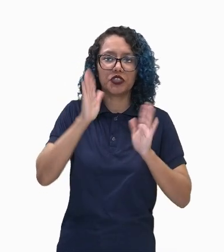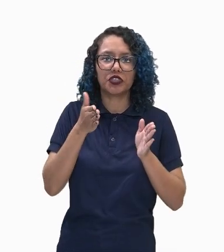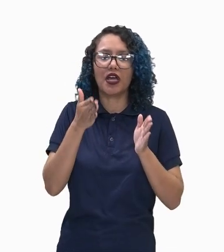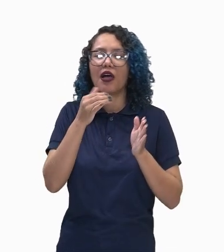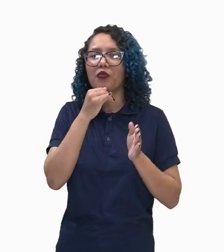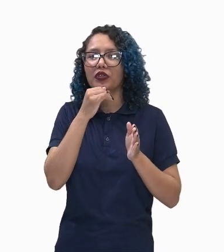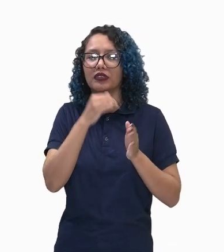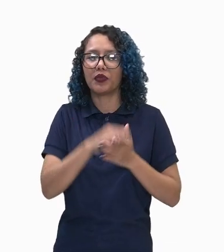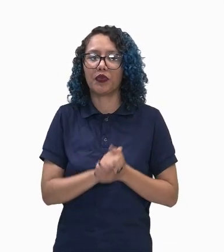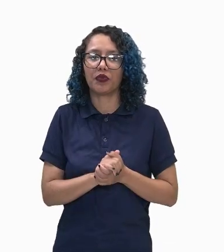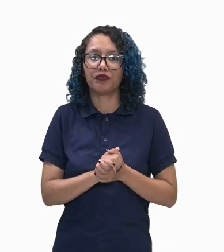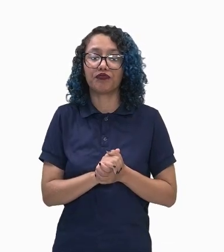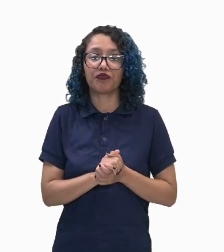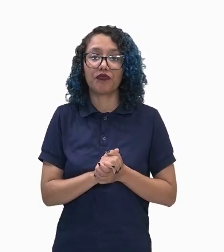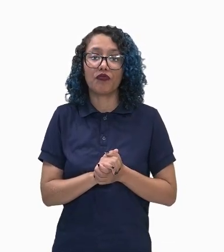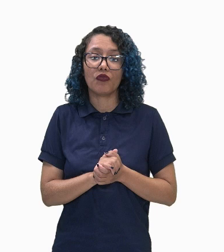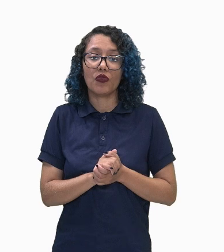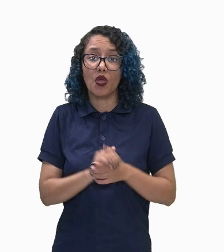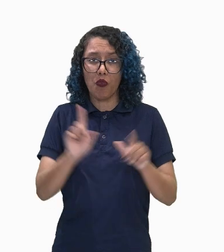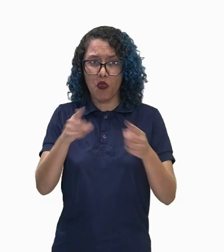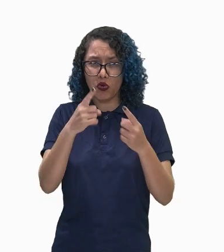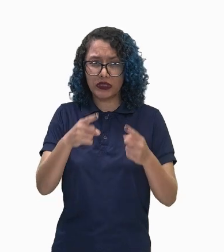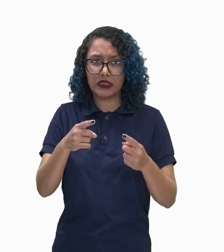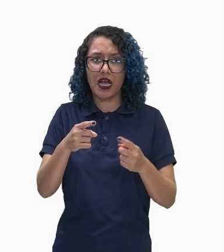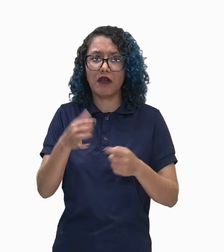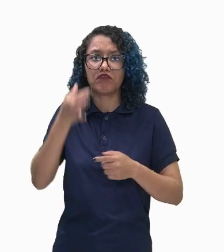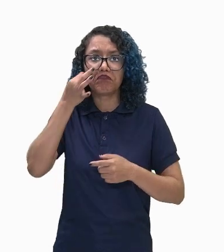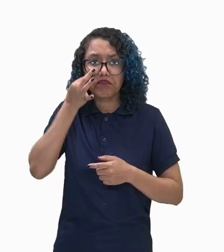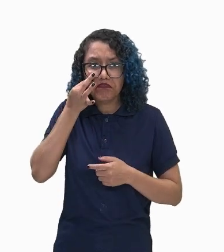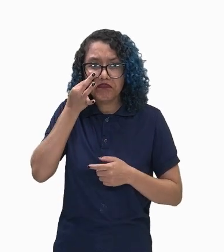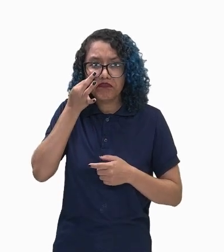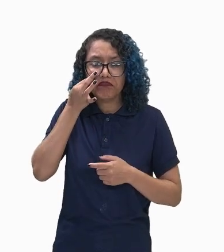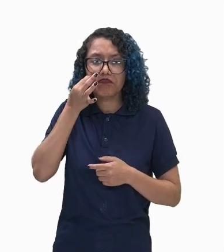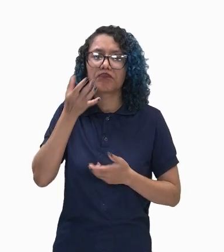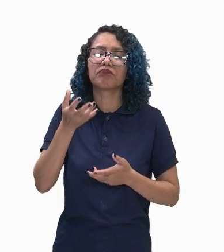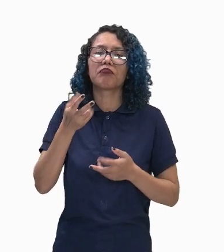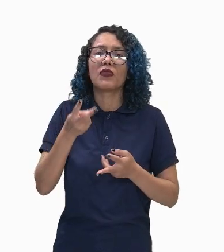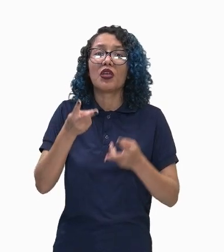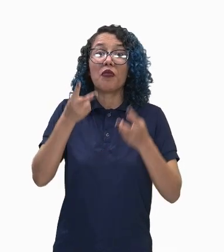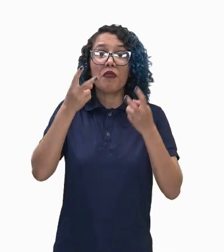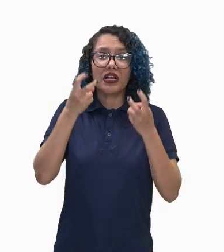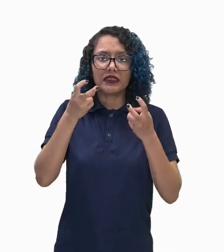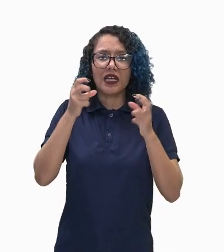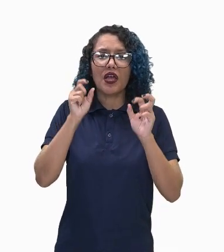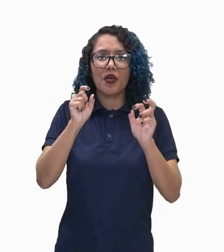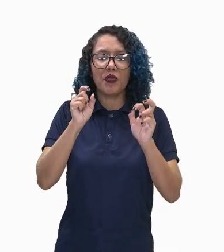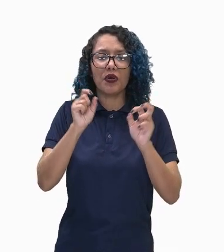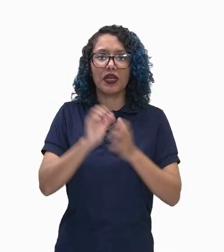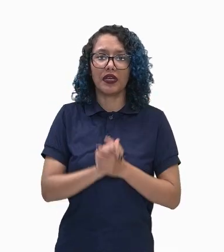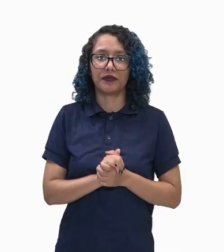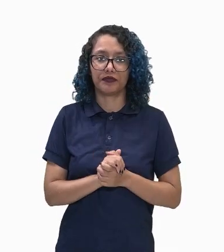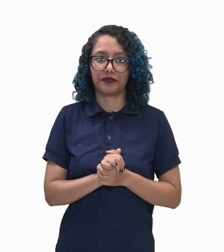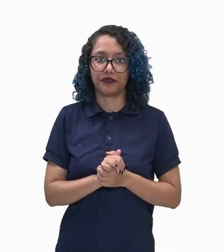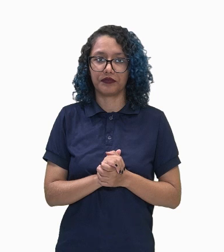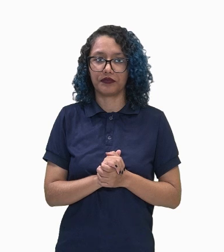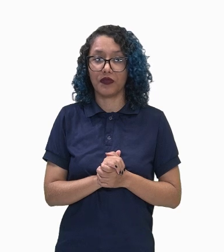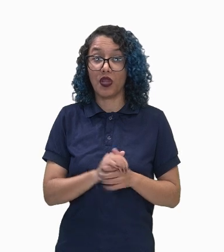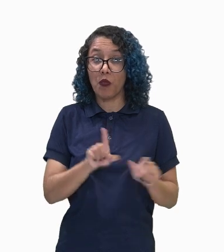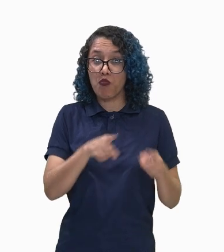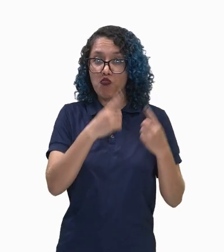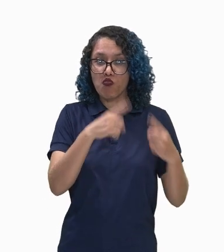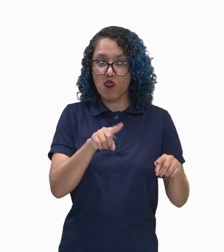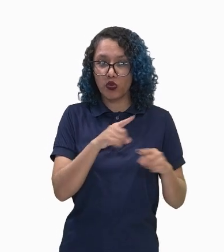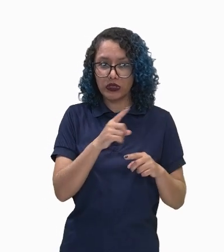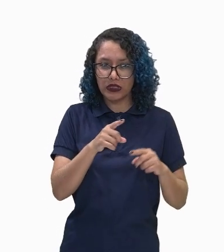assistir, ouvir um som ao vivo, você consegue perceber nitidamente a diferença de um som que